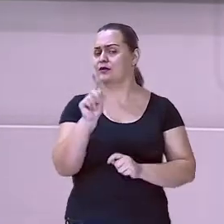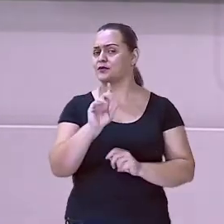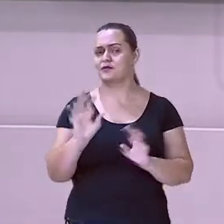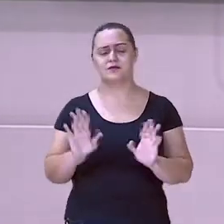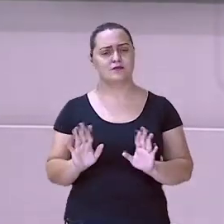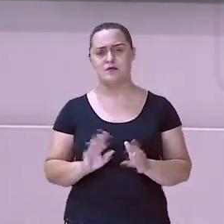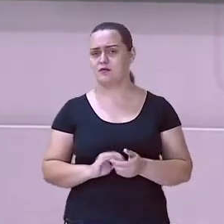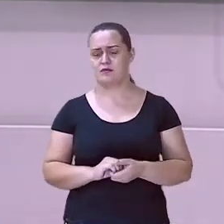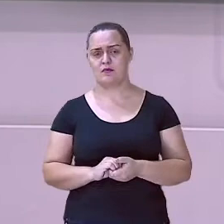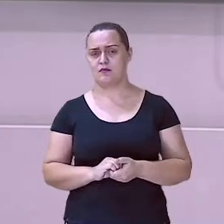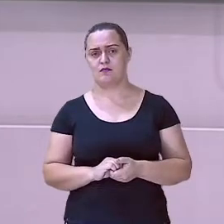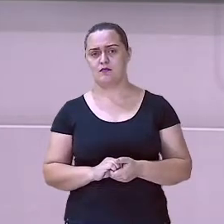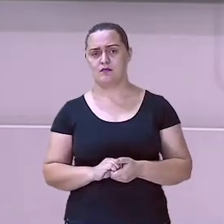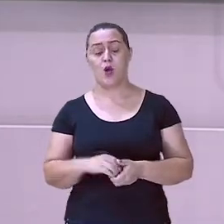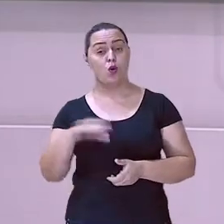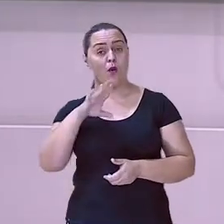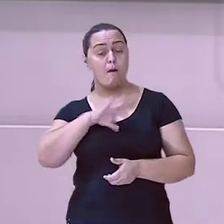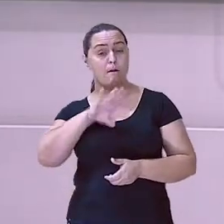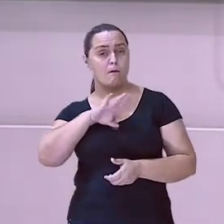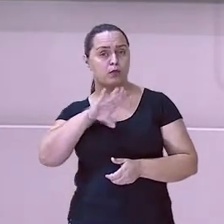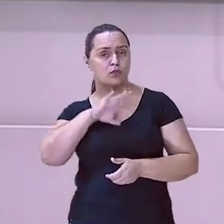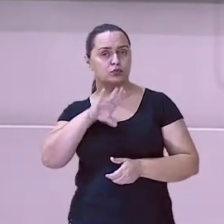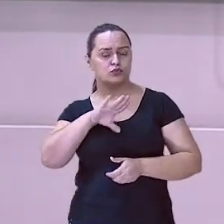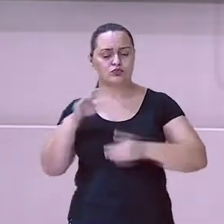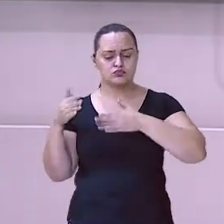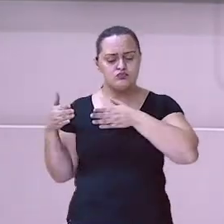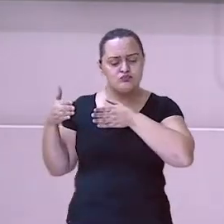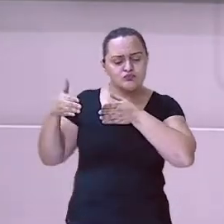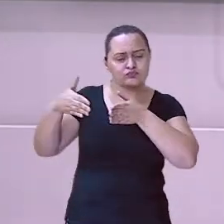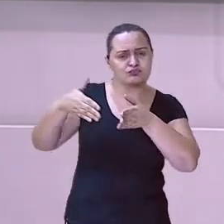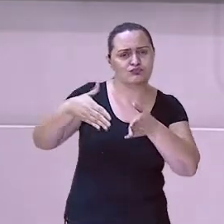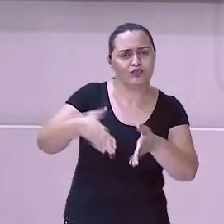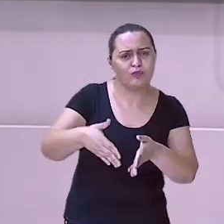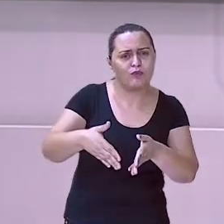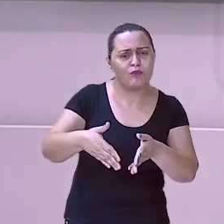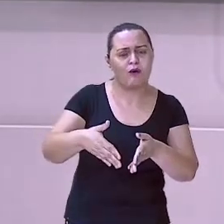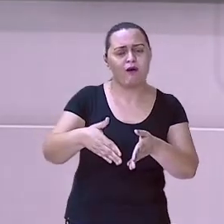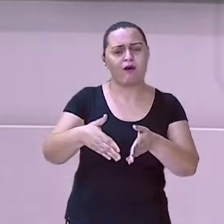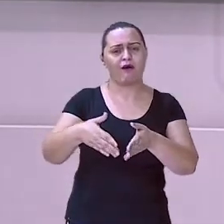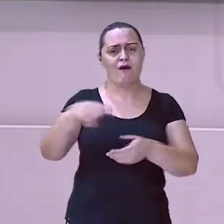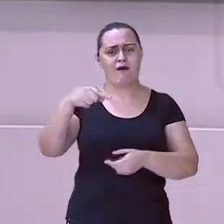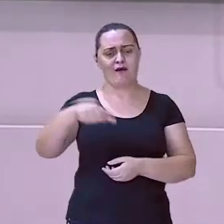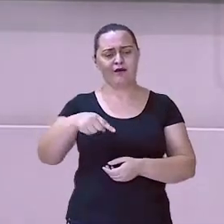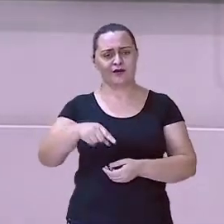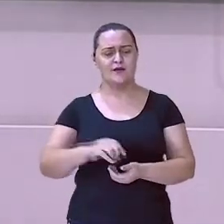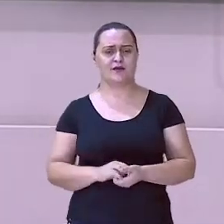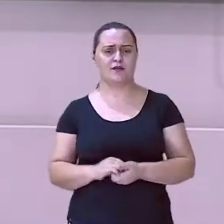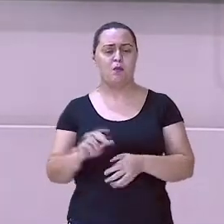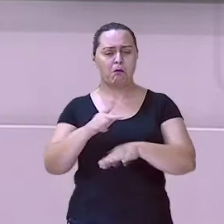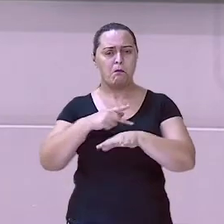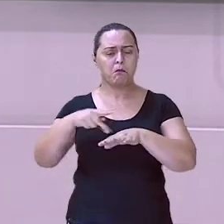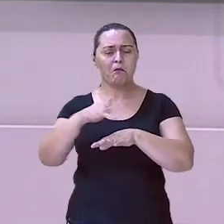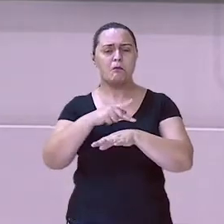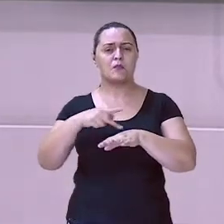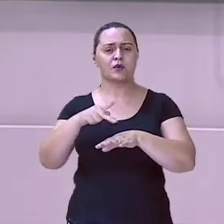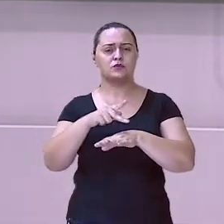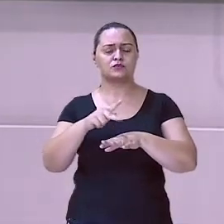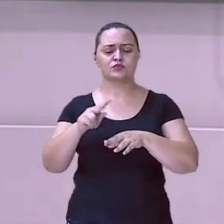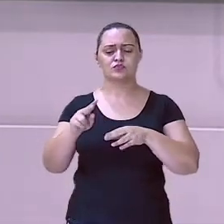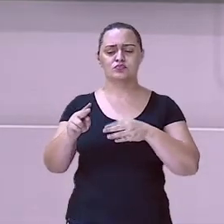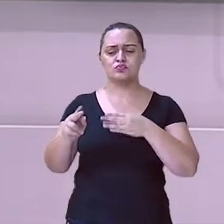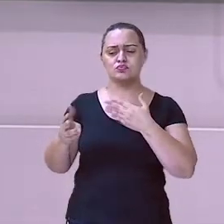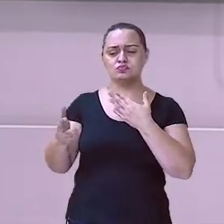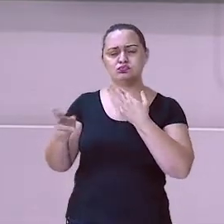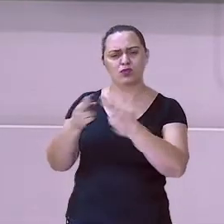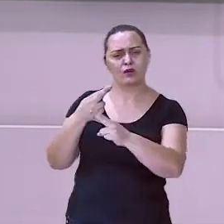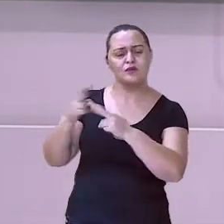Os portugueses, quando aqui chegaram, na relação de poder com o nativo, eles tomaram